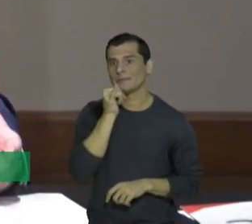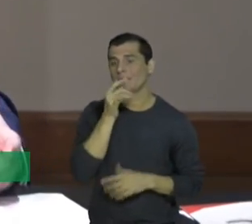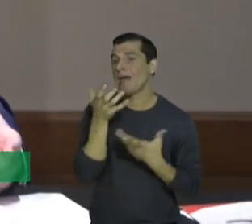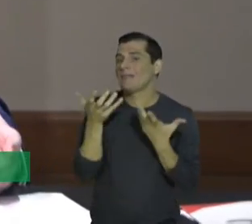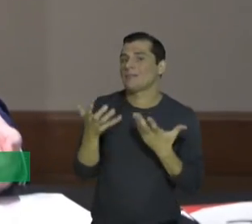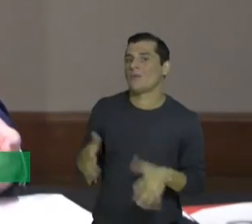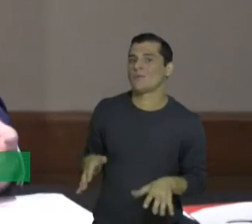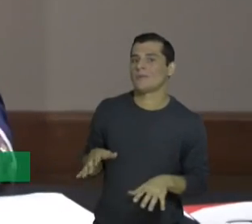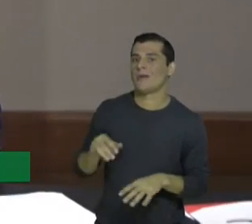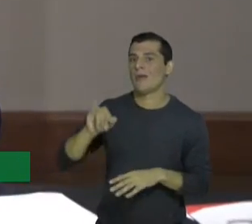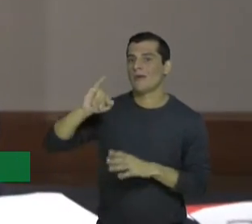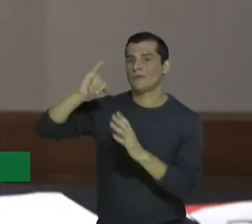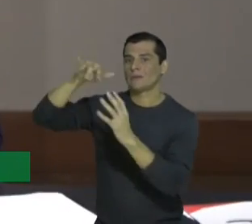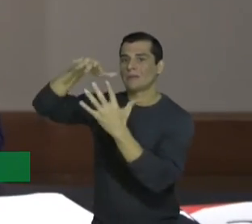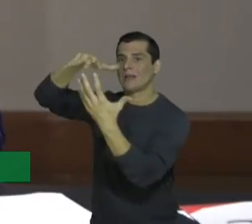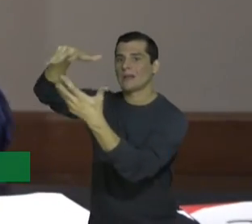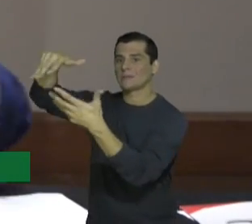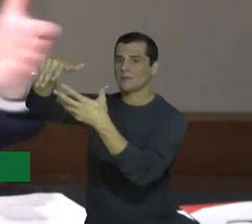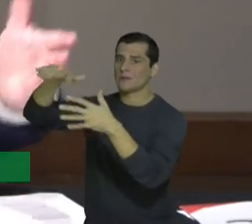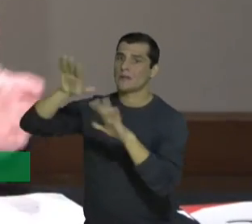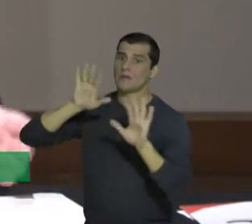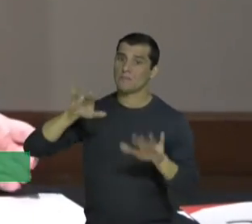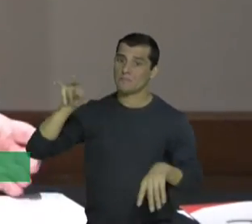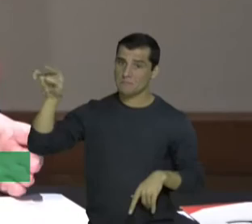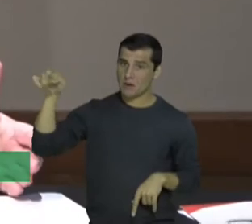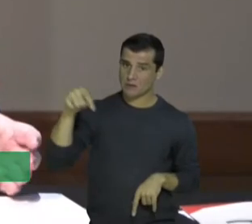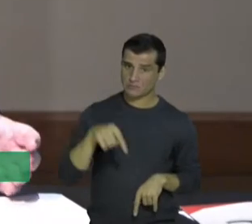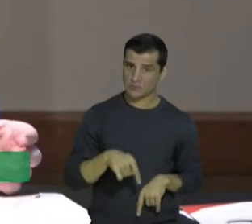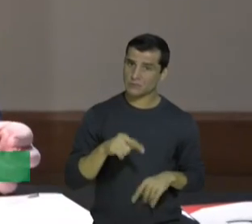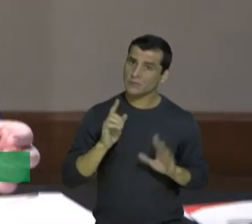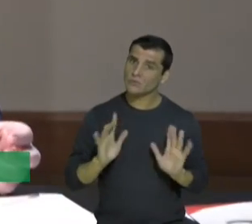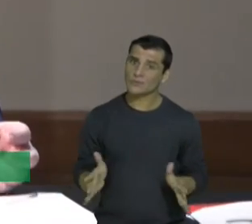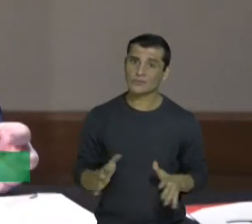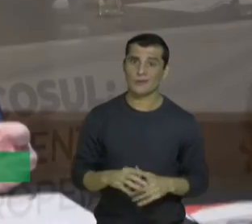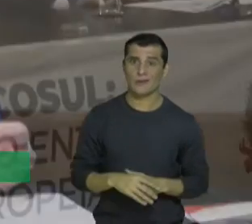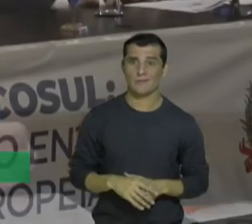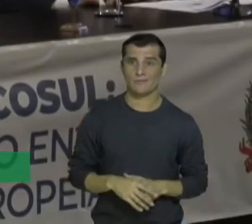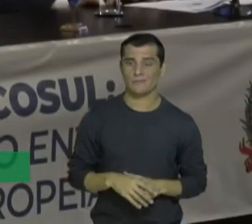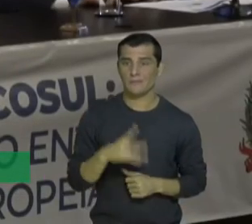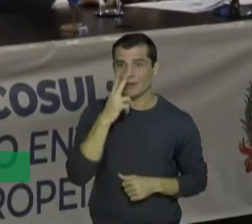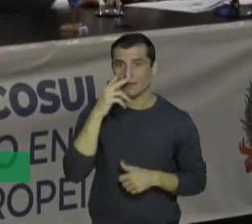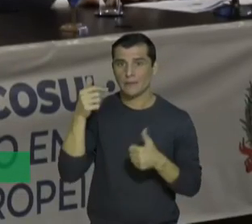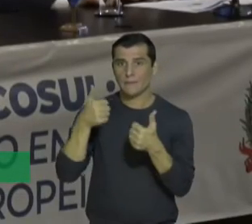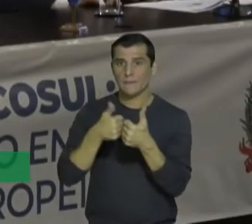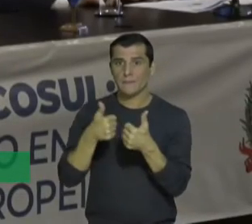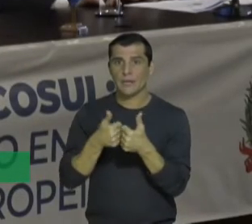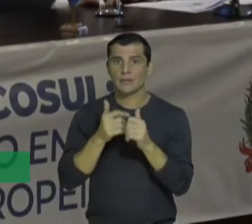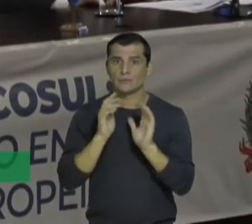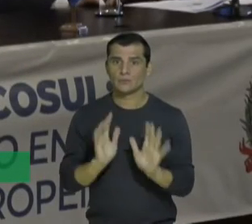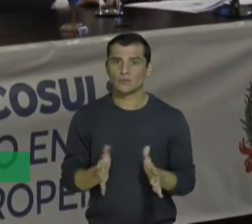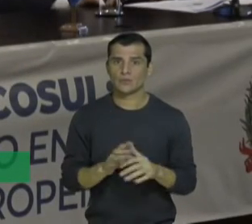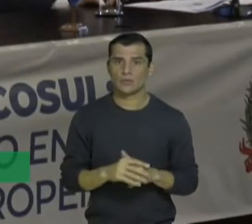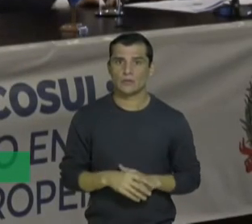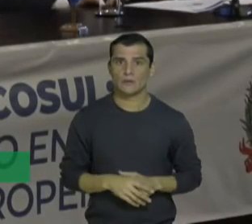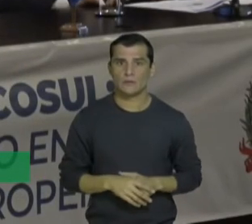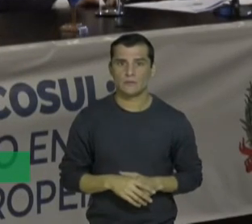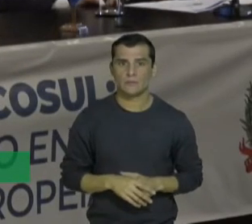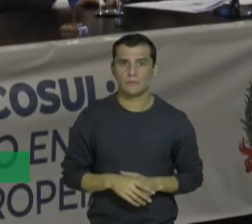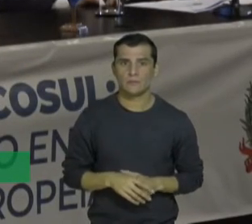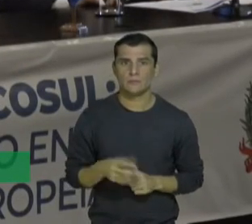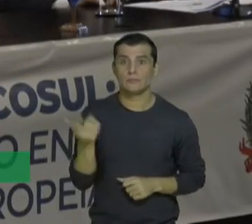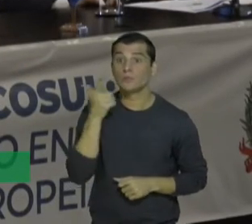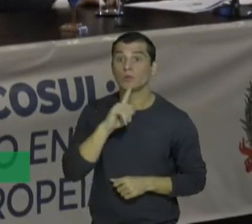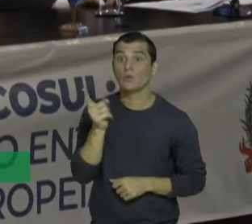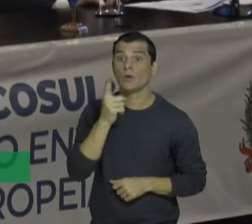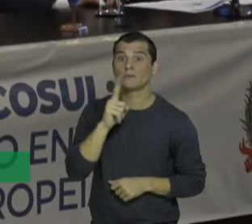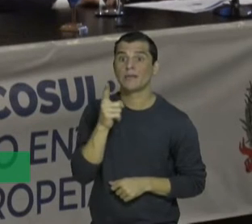se internacionalizar a internacionalização já está na sua porta né já está a sua porta não não tem como você escapar